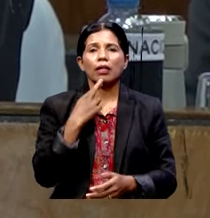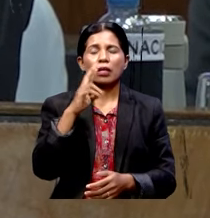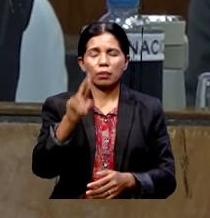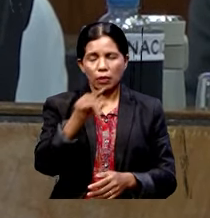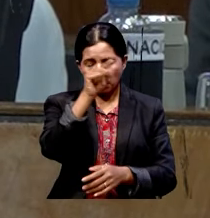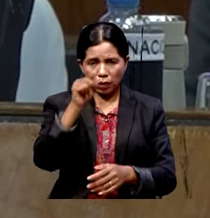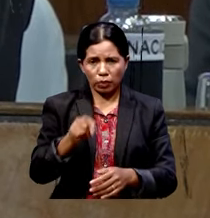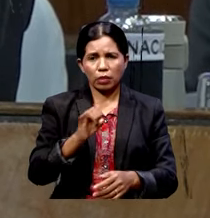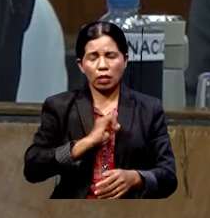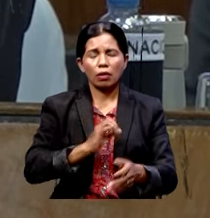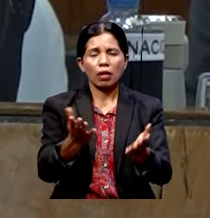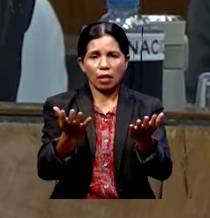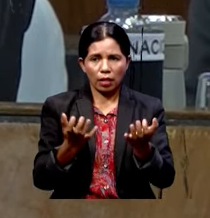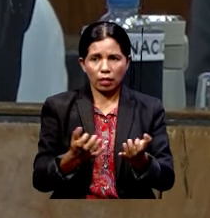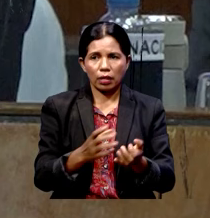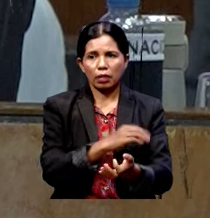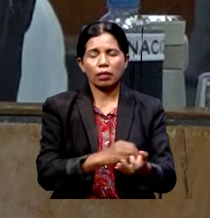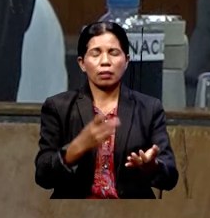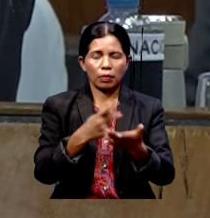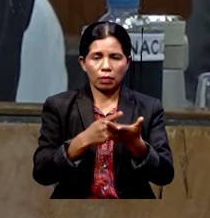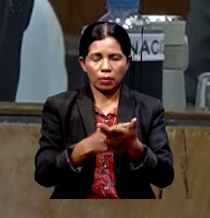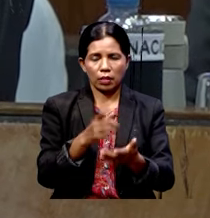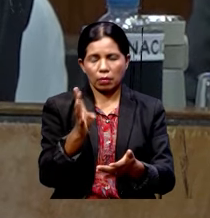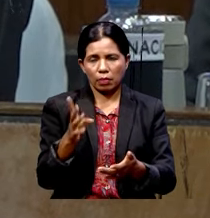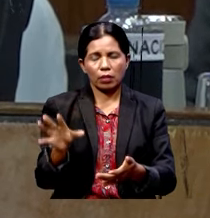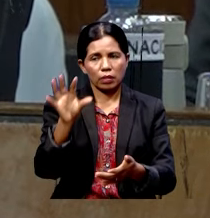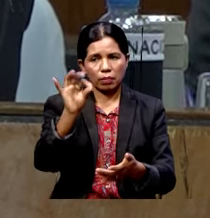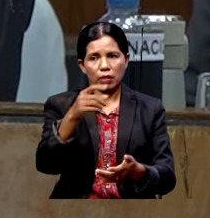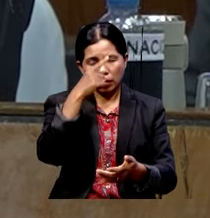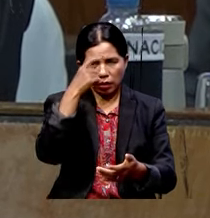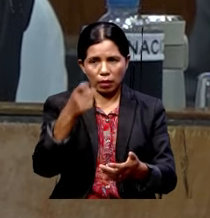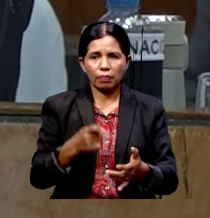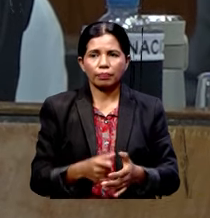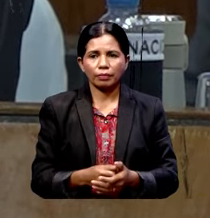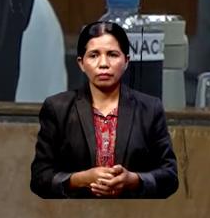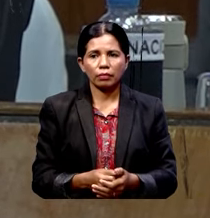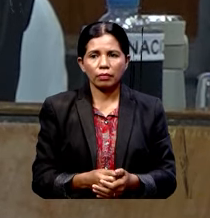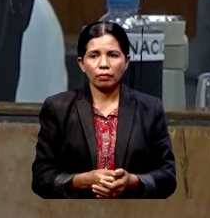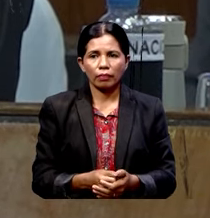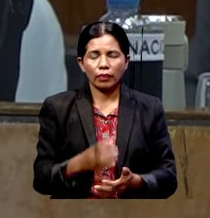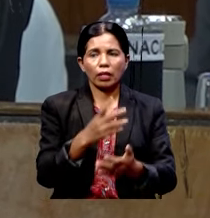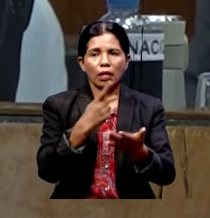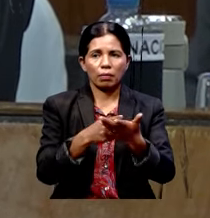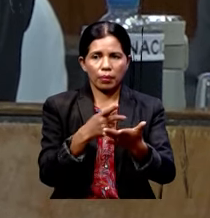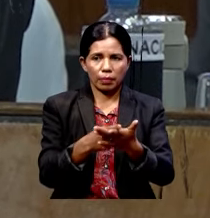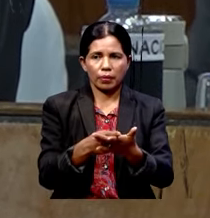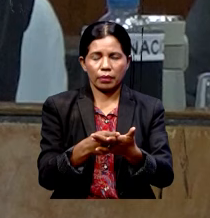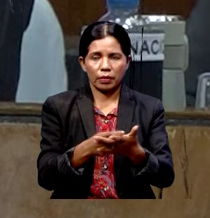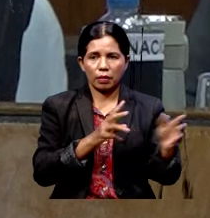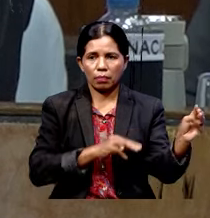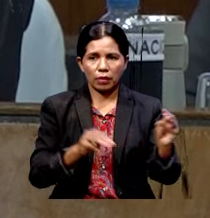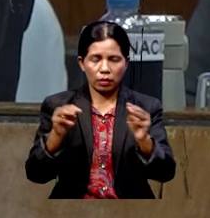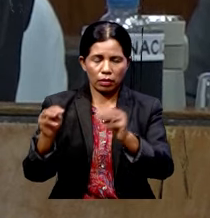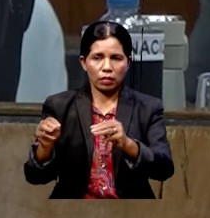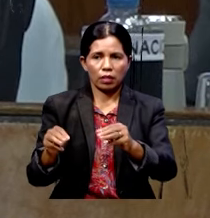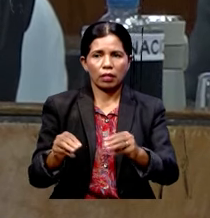né, Havacara, Carba, a proposta 49 Rodrigo da Lida Dei, também, a proposta de mudanças, que